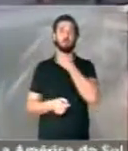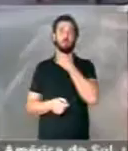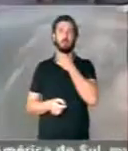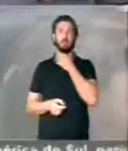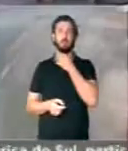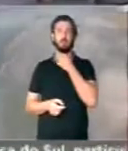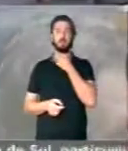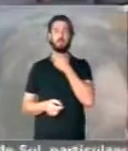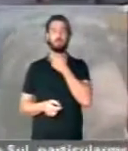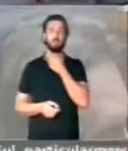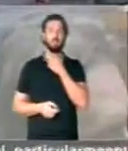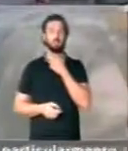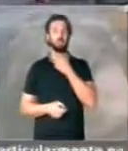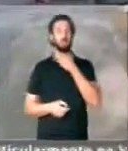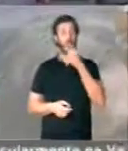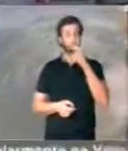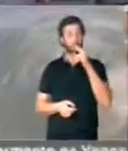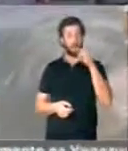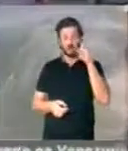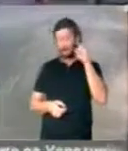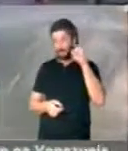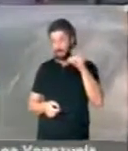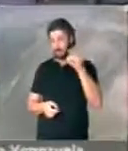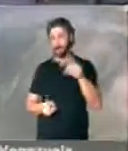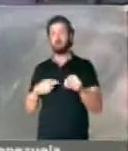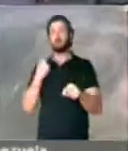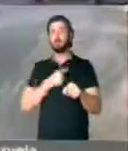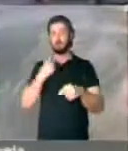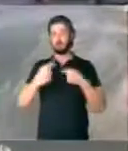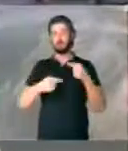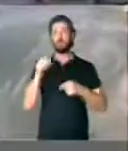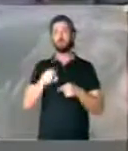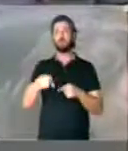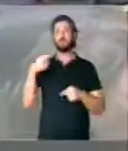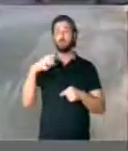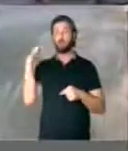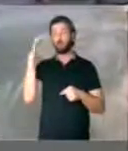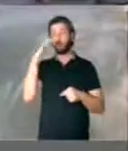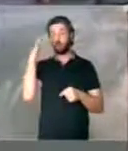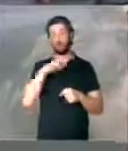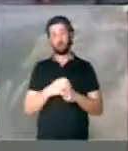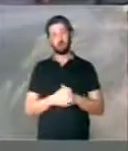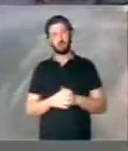da resolução do TSE. E eu acho que essa questão nós precisamos tratar de maneira emergencial.